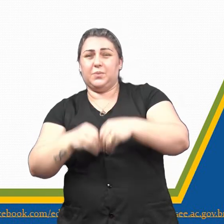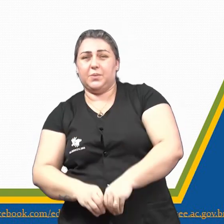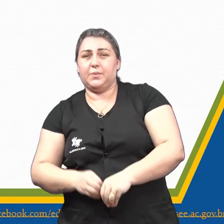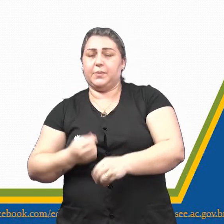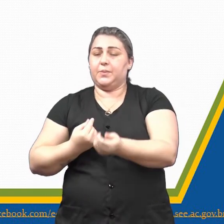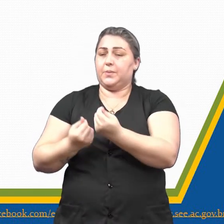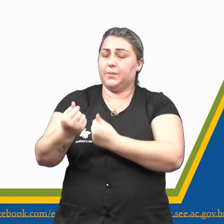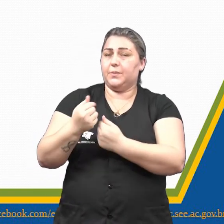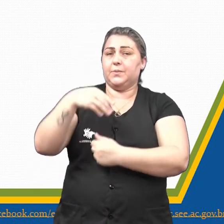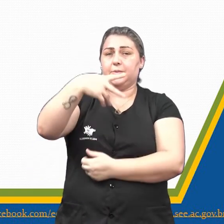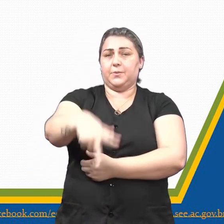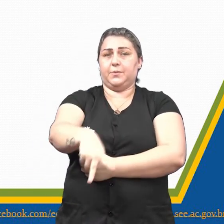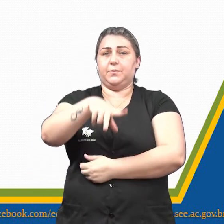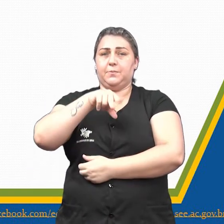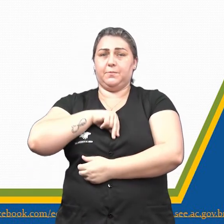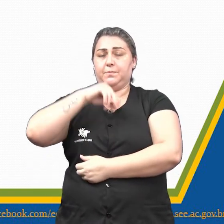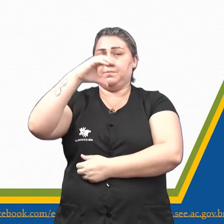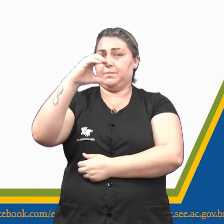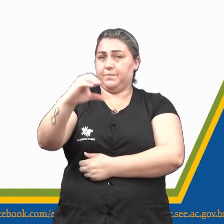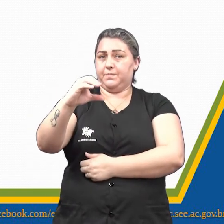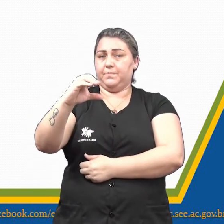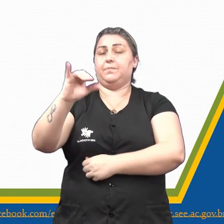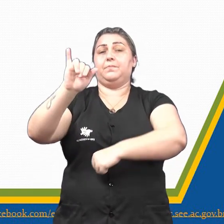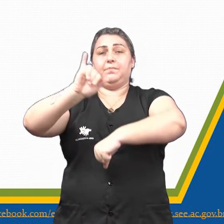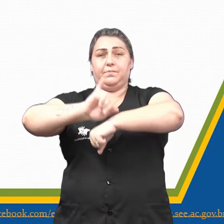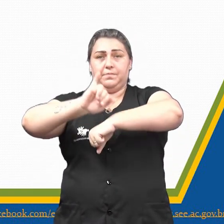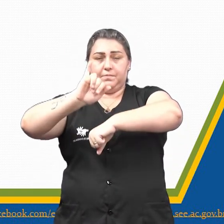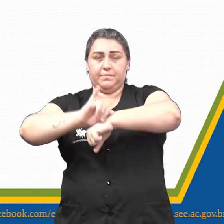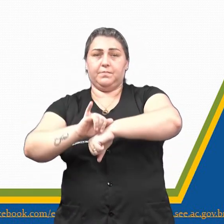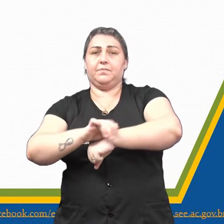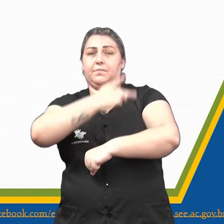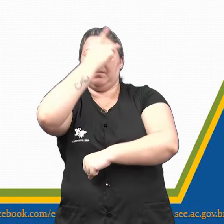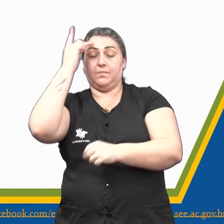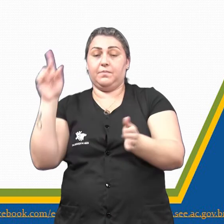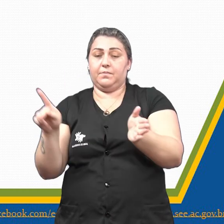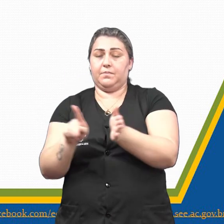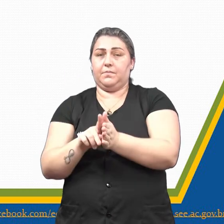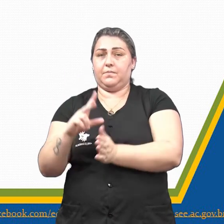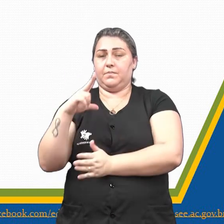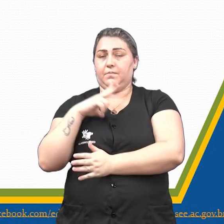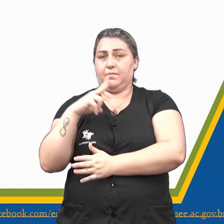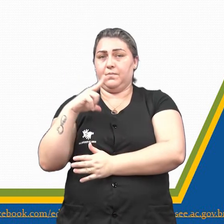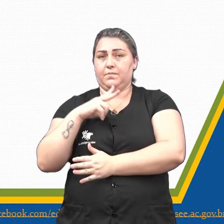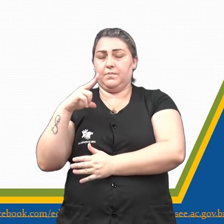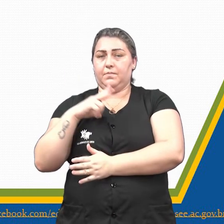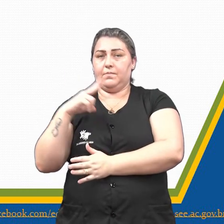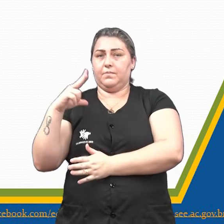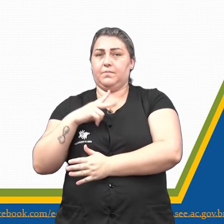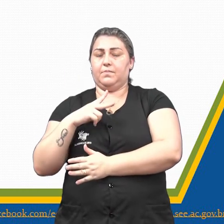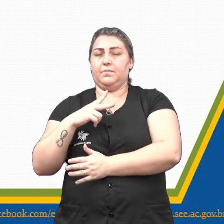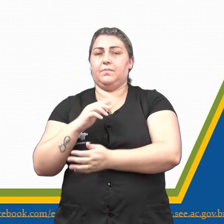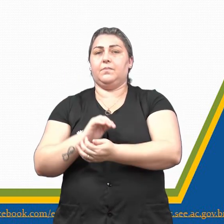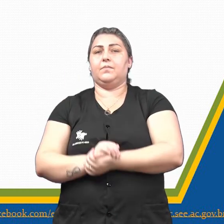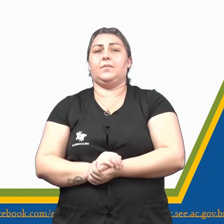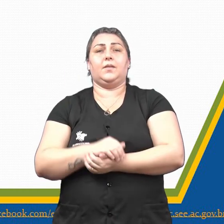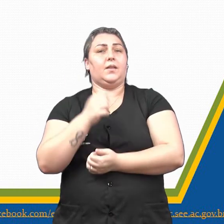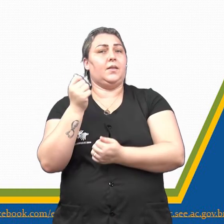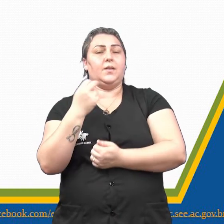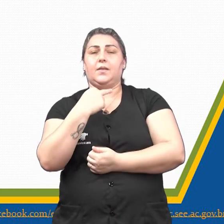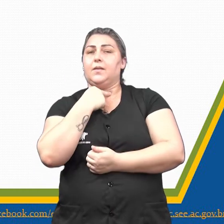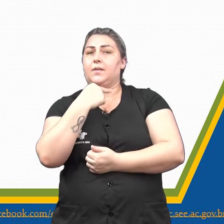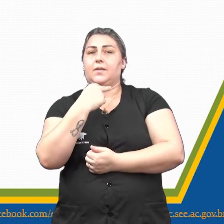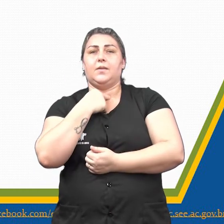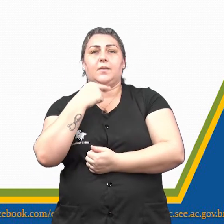financeira de Portugal. Letra C, as capitanias eram pessoais, transferíveis, inalienáveis e não podiam